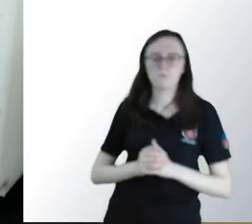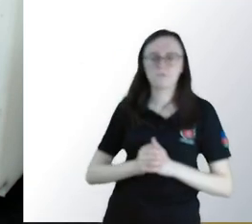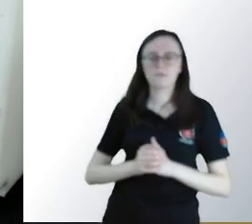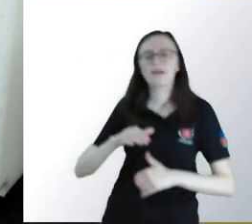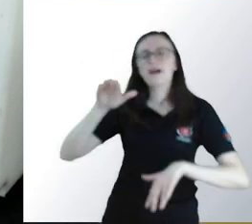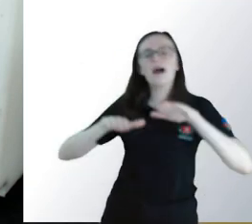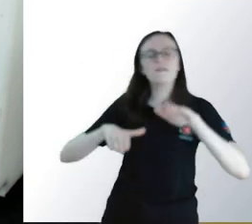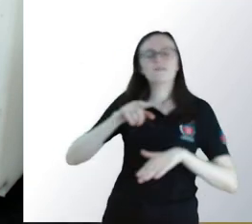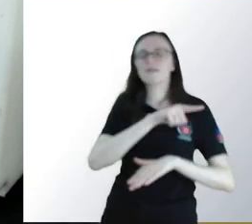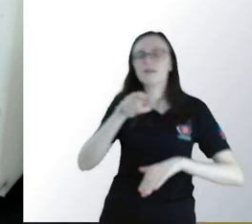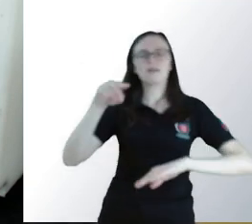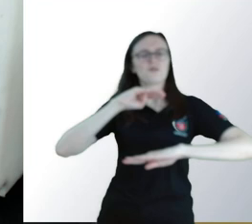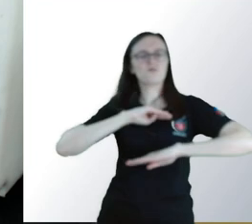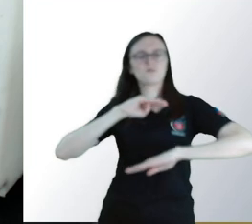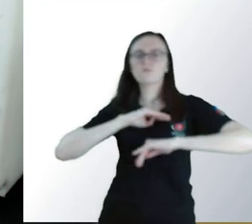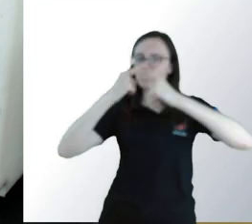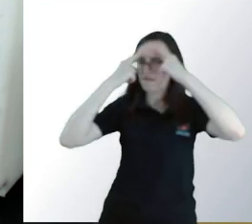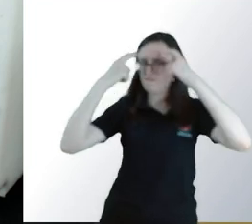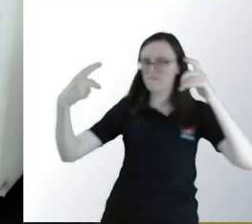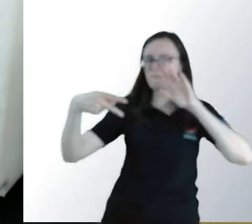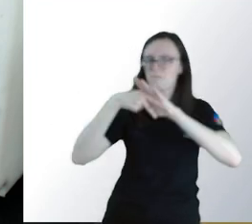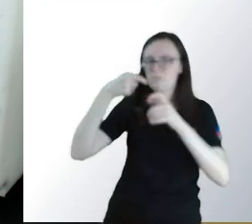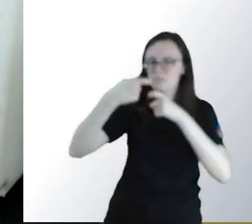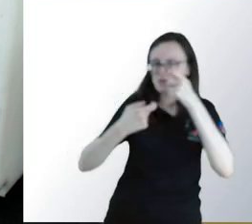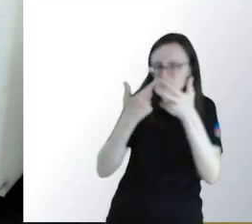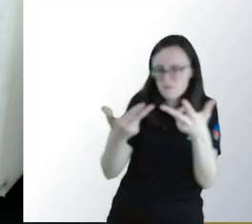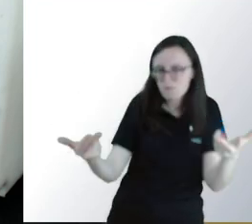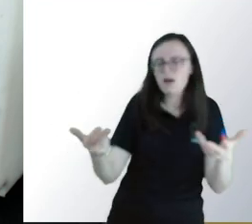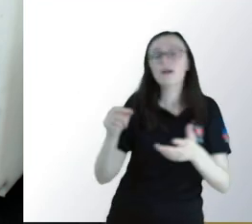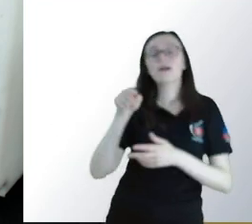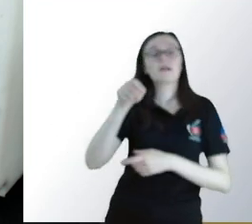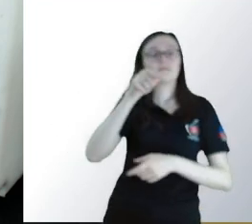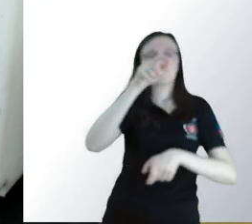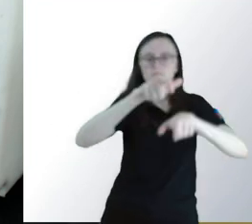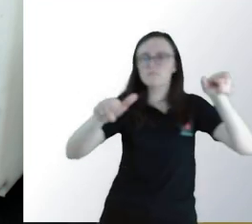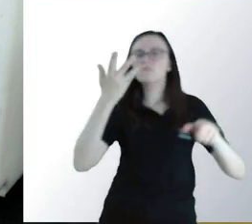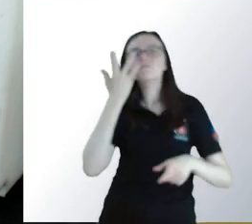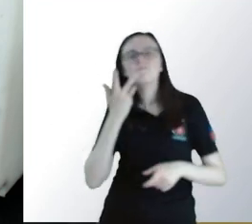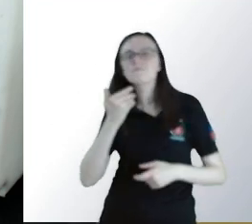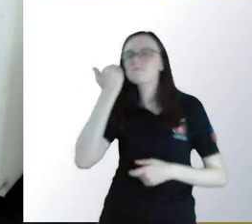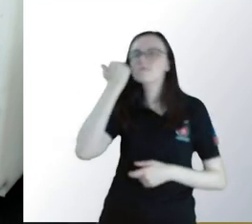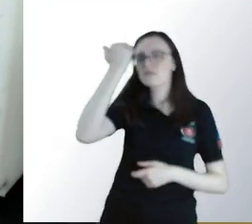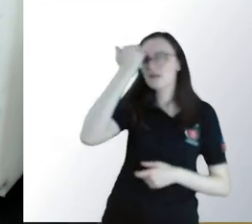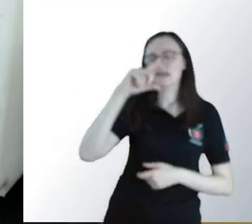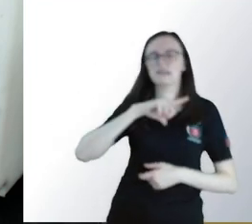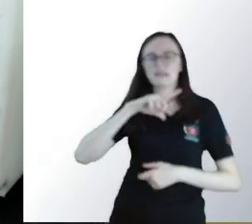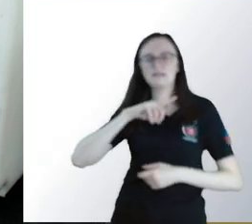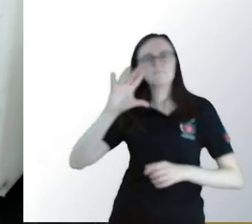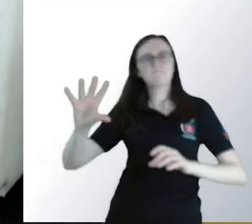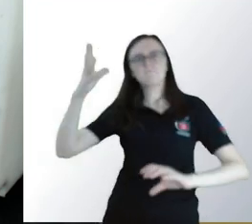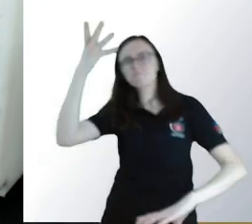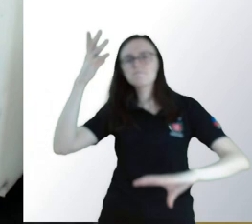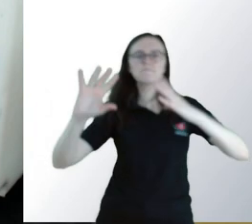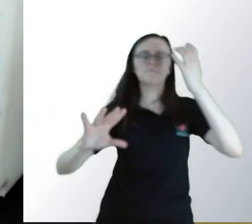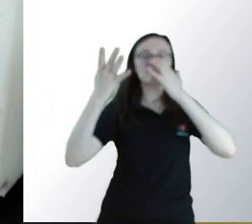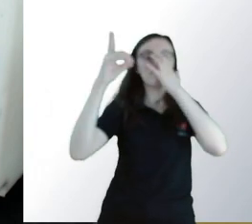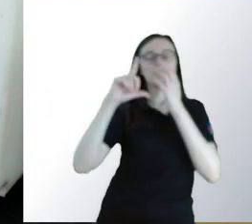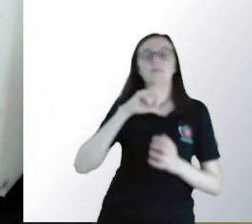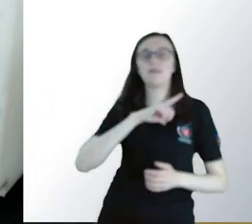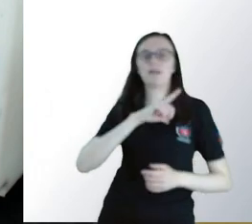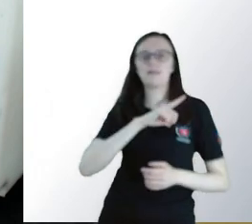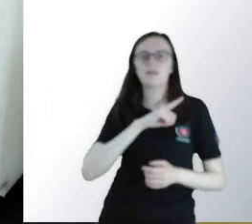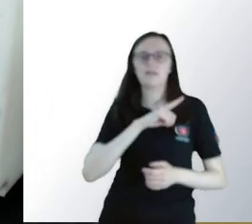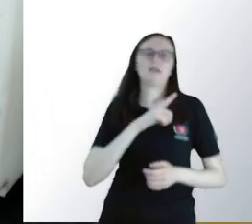vezes, essas situações de violências sexuais que essas crianças e adolescentes têm eventualmente vivido